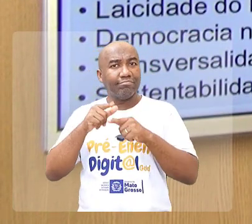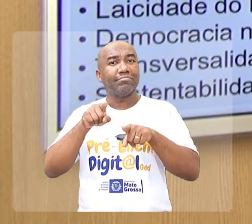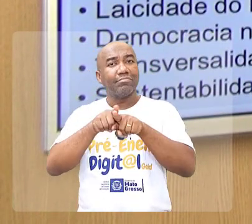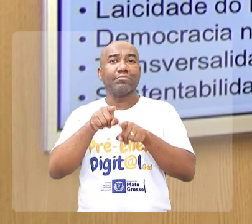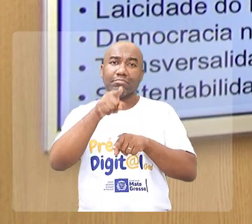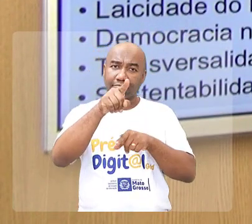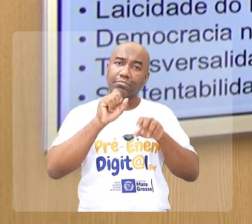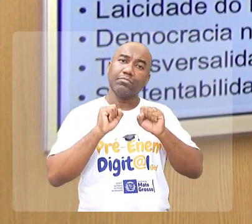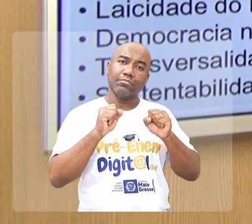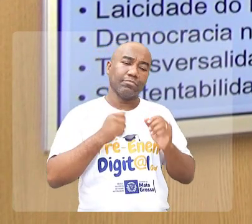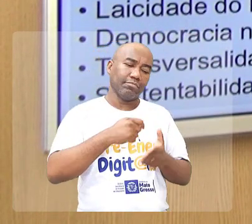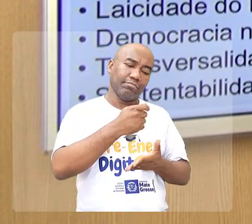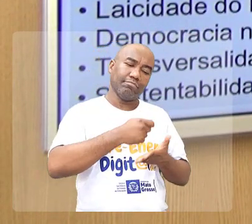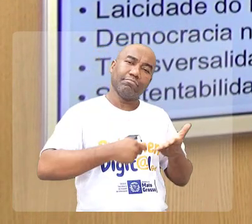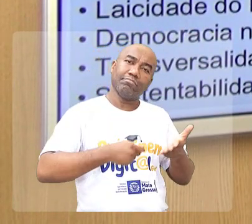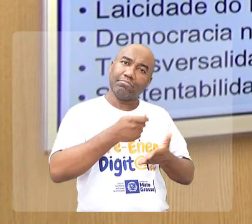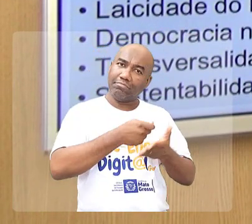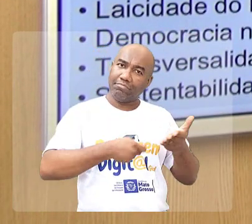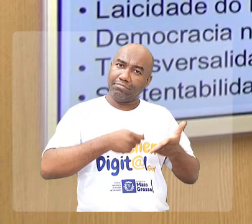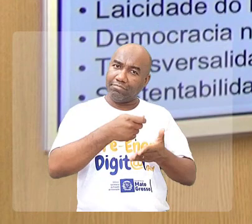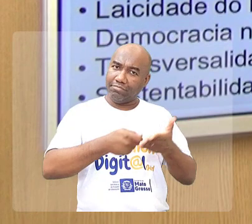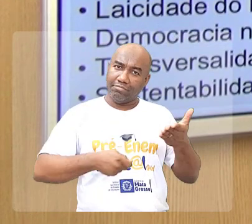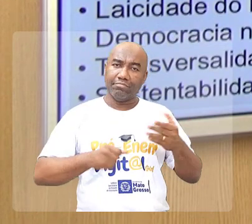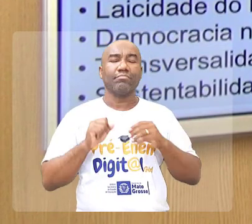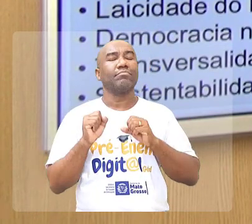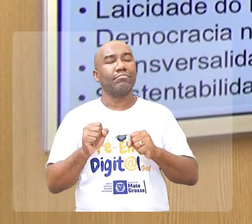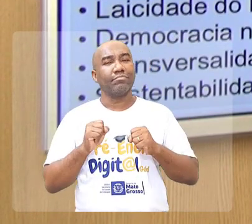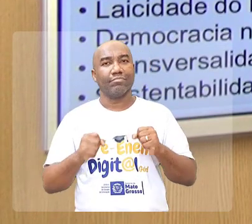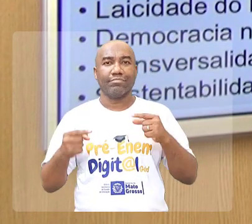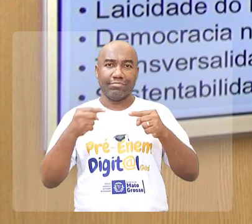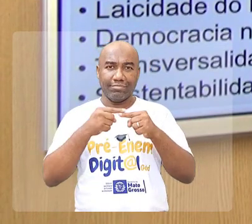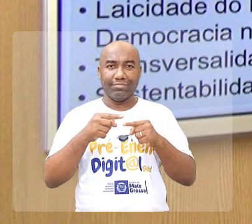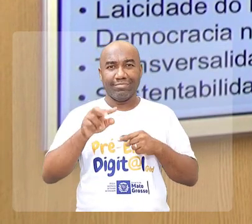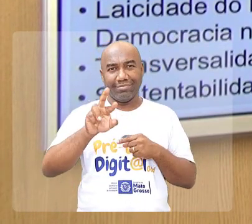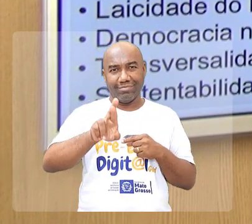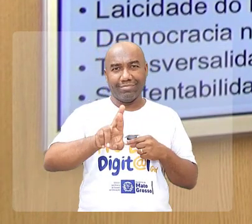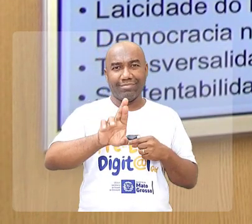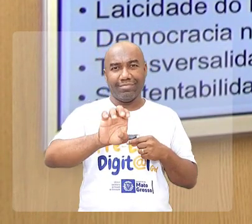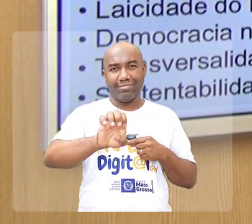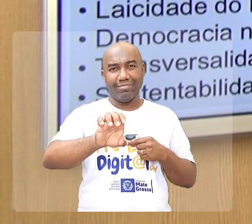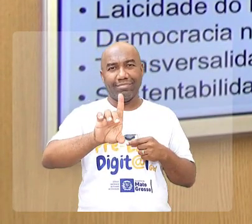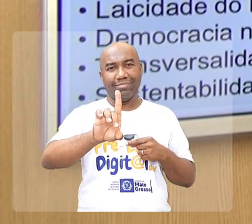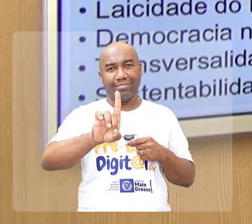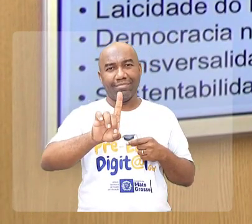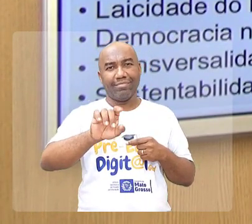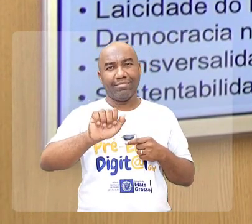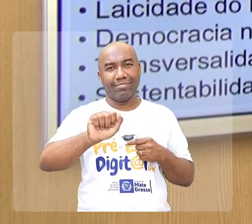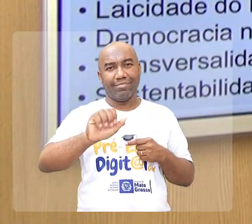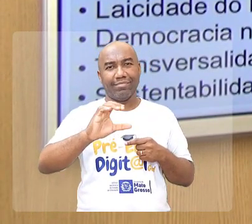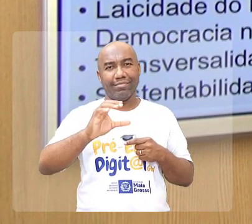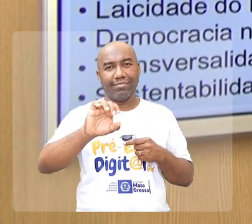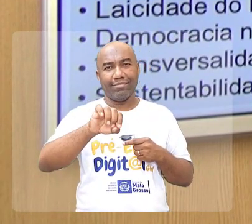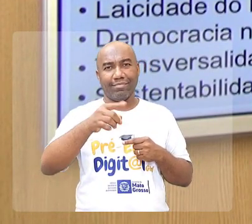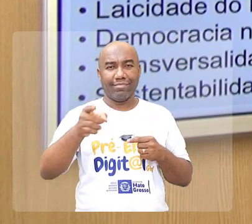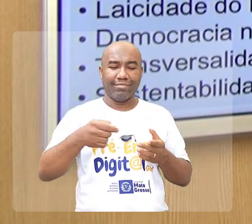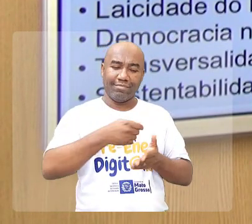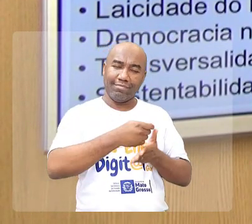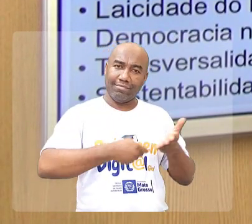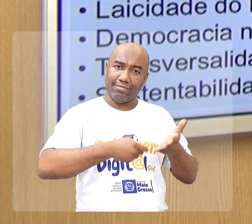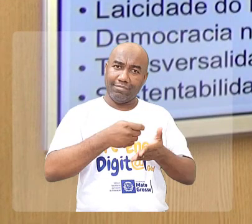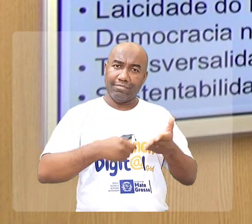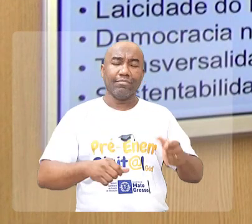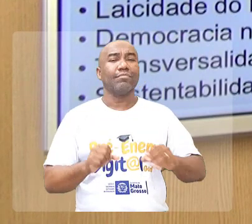repertório na sua redação. Agora, vamos lá. Você está escrevendo a redação. Em determinado momento,